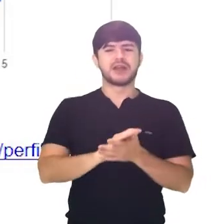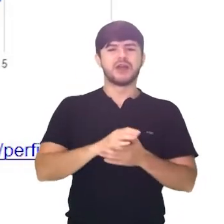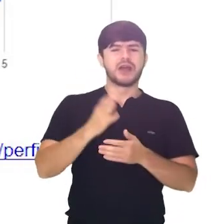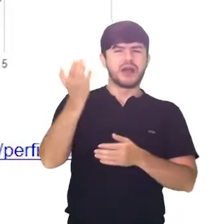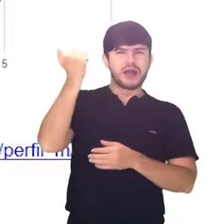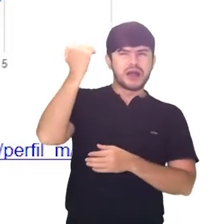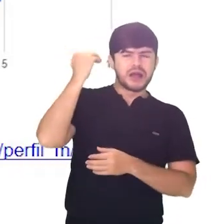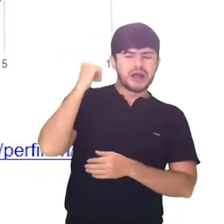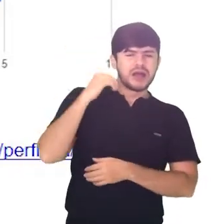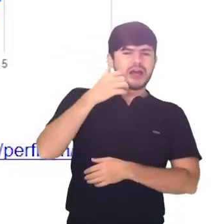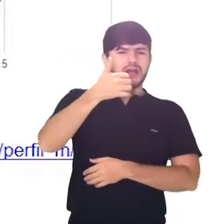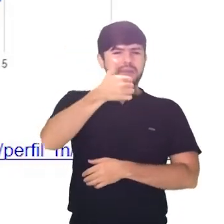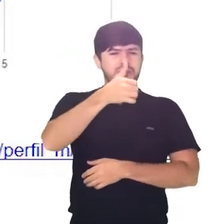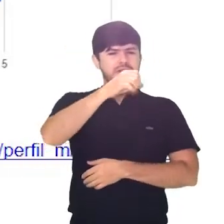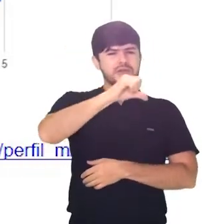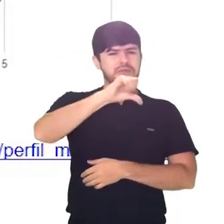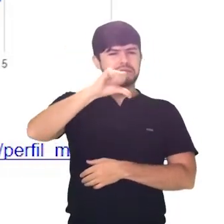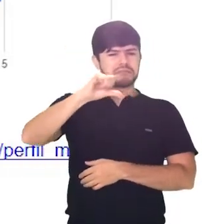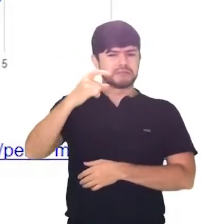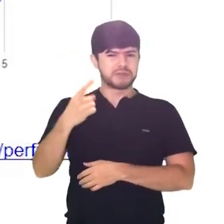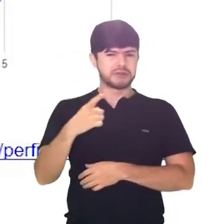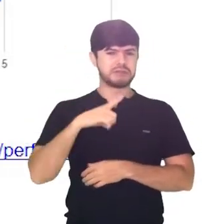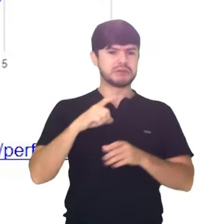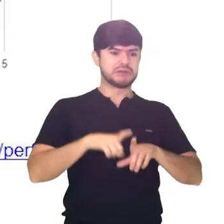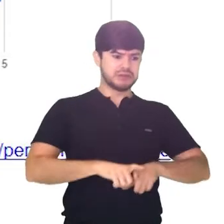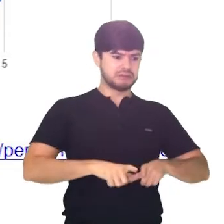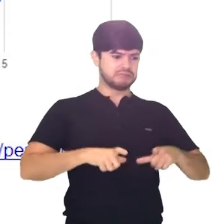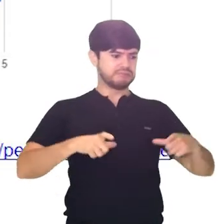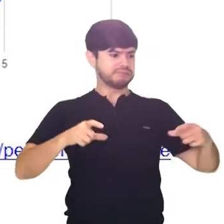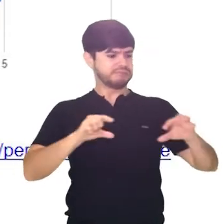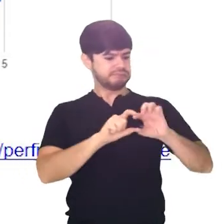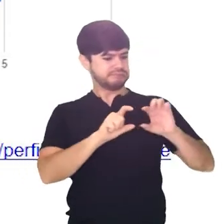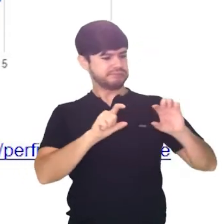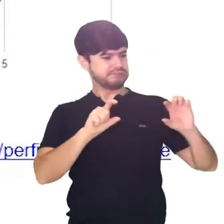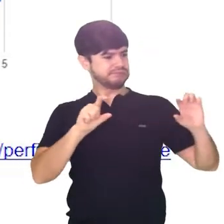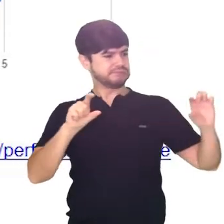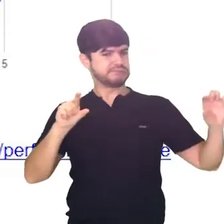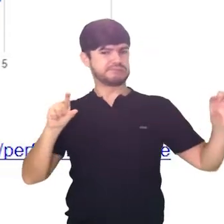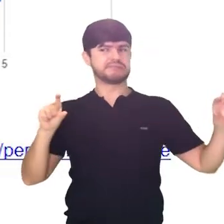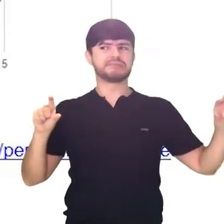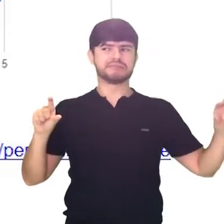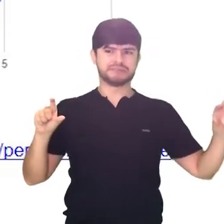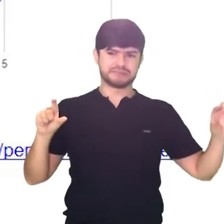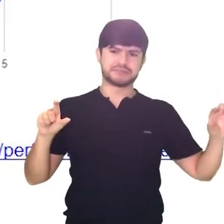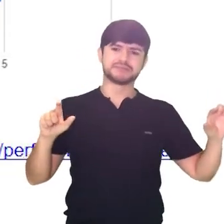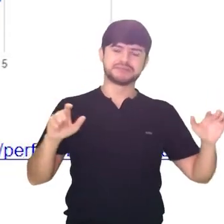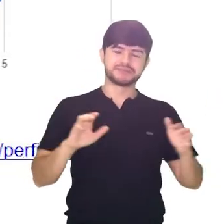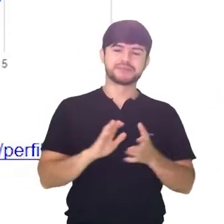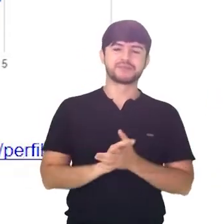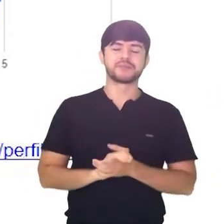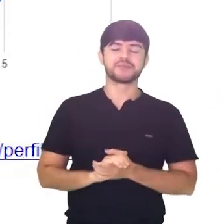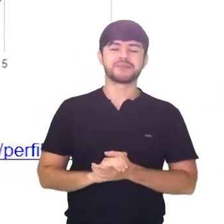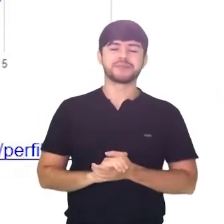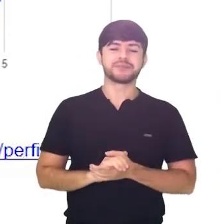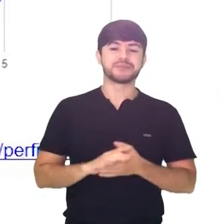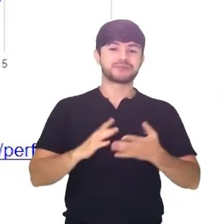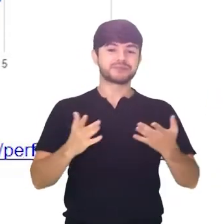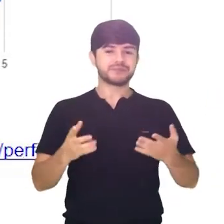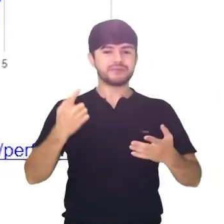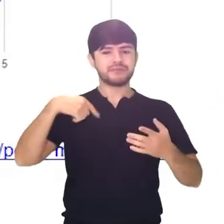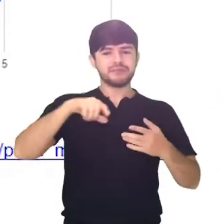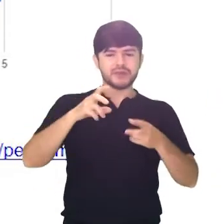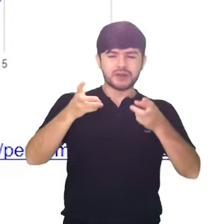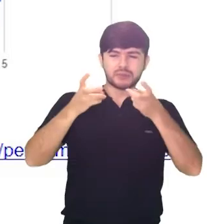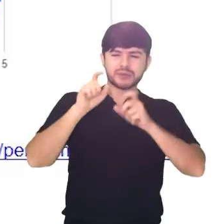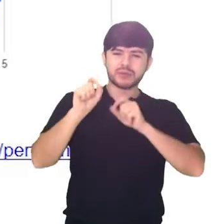né? A base parece muito aquela pirâmide anterior que a gente viu, bem no formato de uma pirâmide tradicional. Então, o que a gente vê? Que